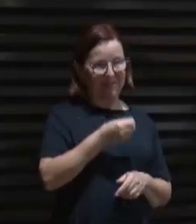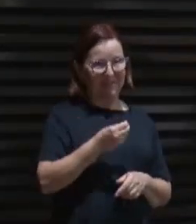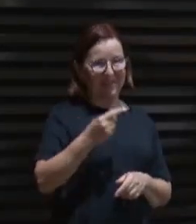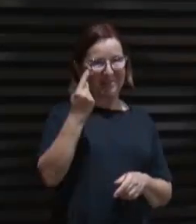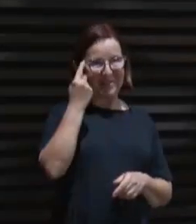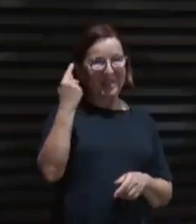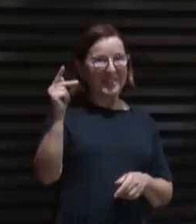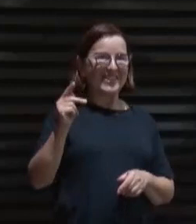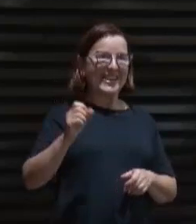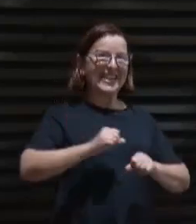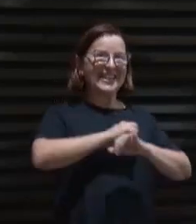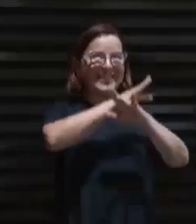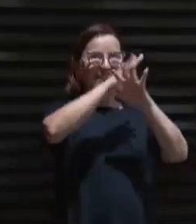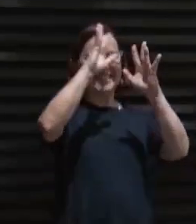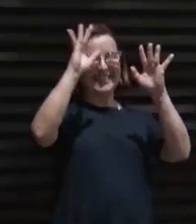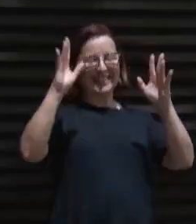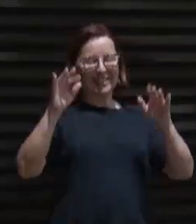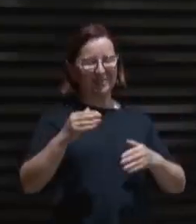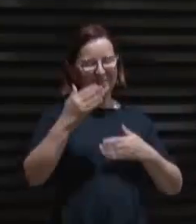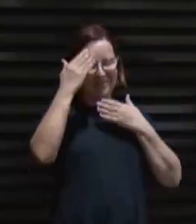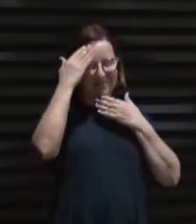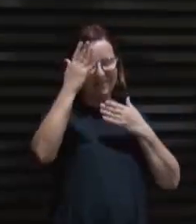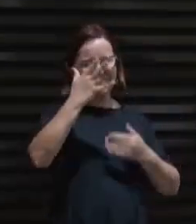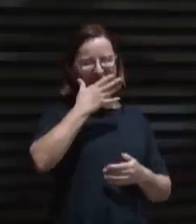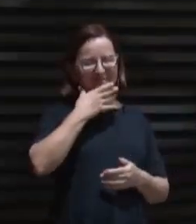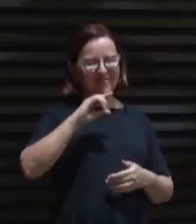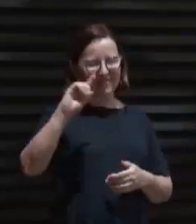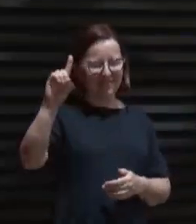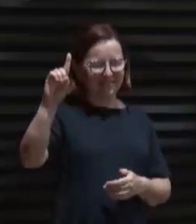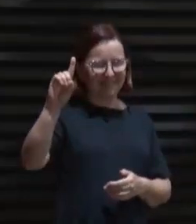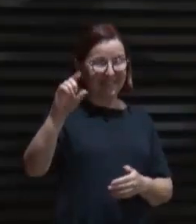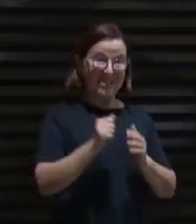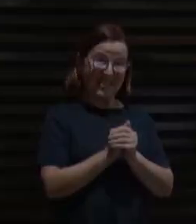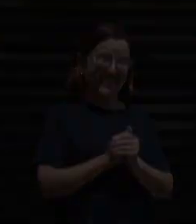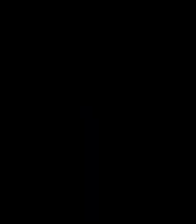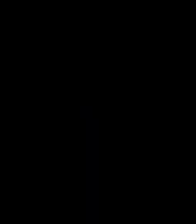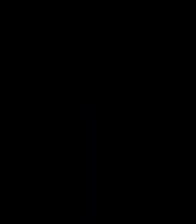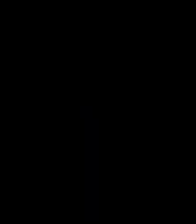glória. Muito obrigado, meu Pai. Amém?